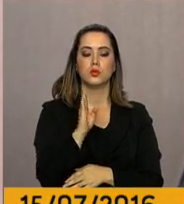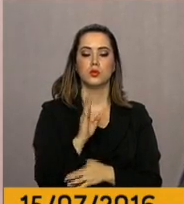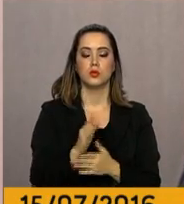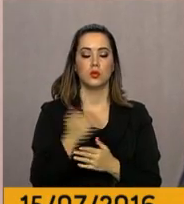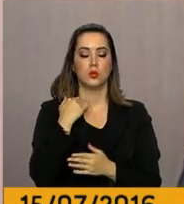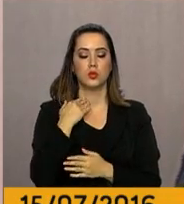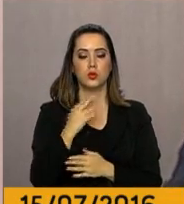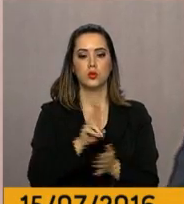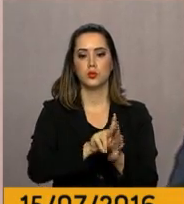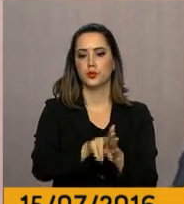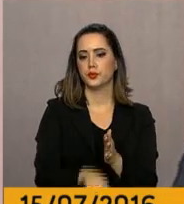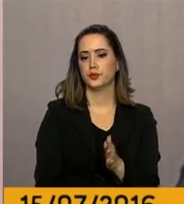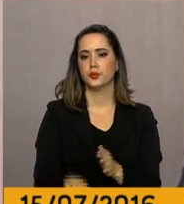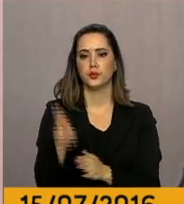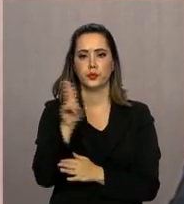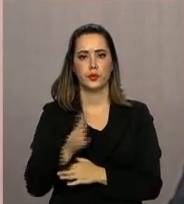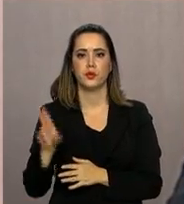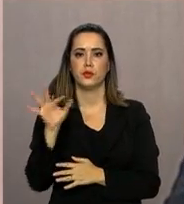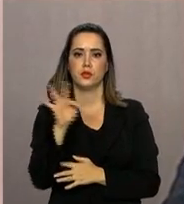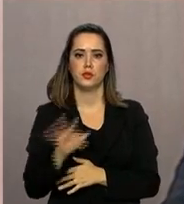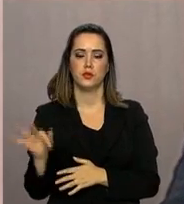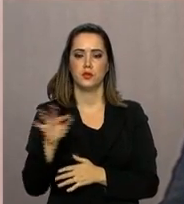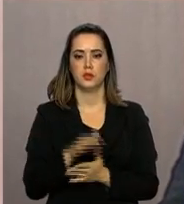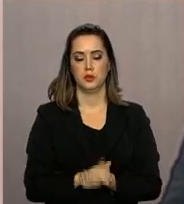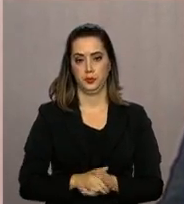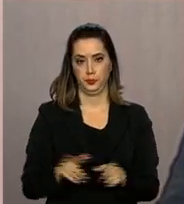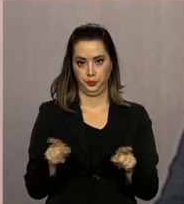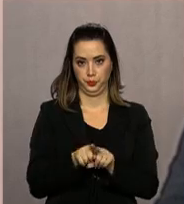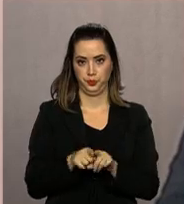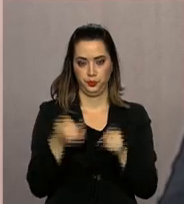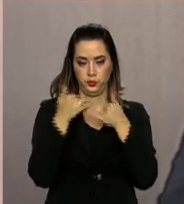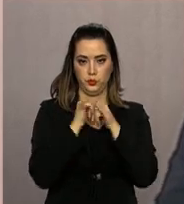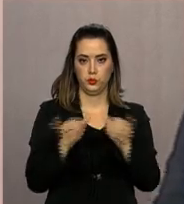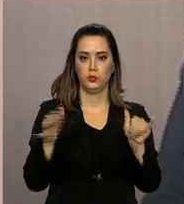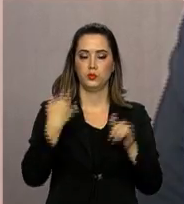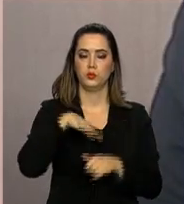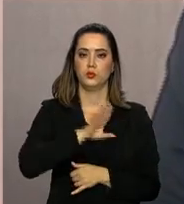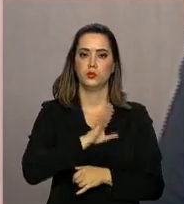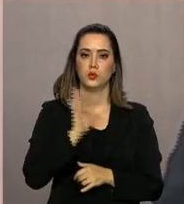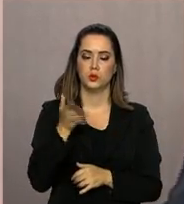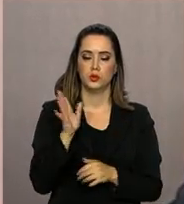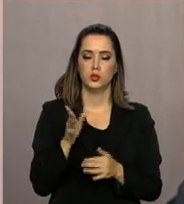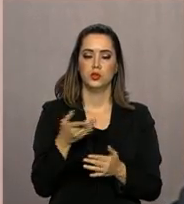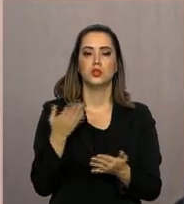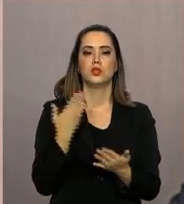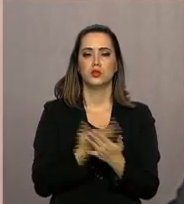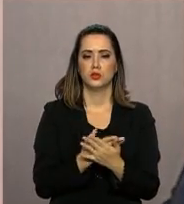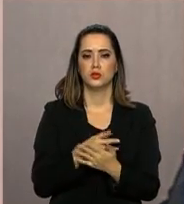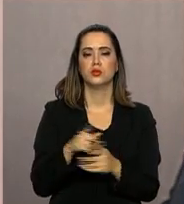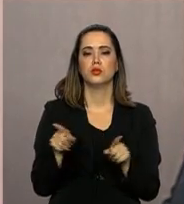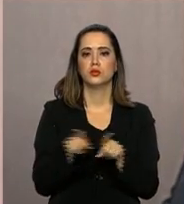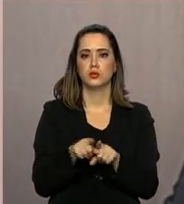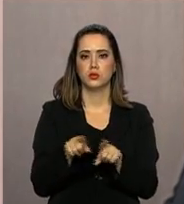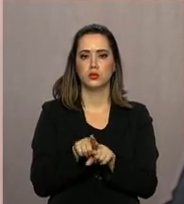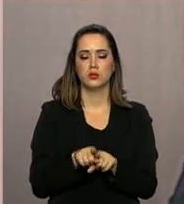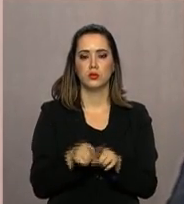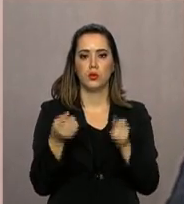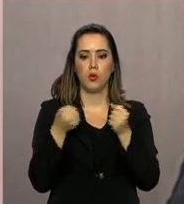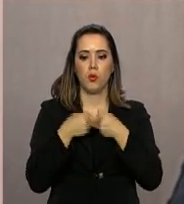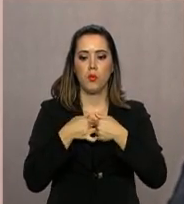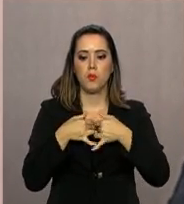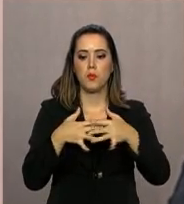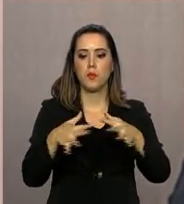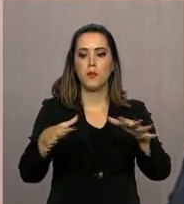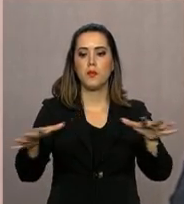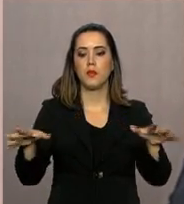de ensino. E fora isso, como uma notícia adicional, nós estamos estudando também a ampliação de oferta de